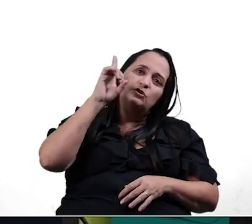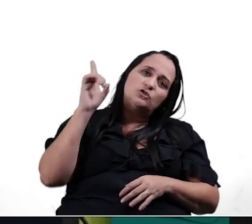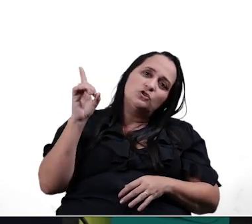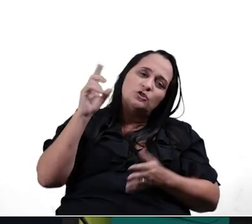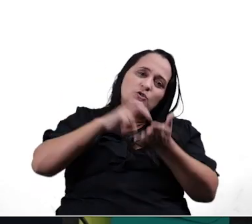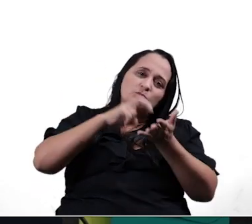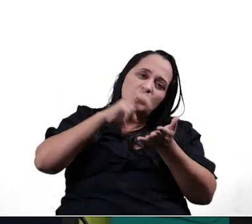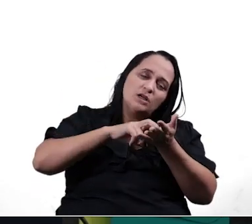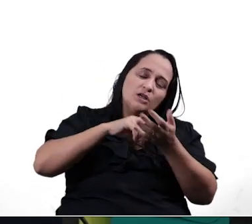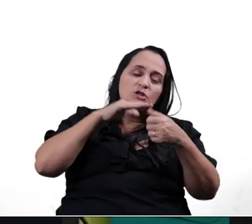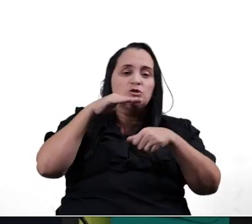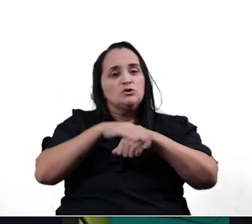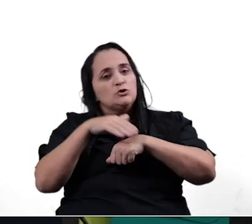noite?